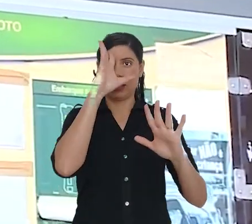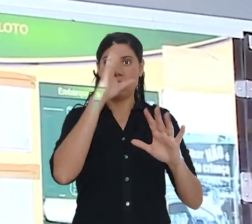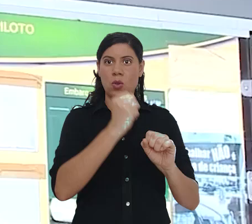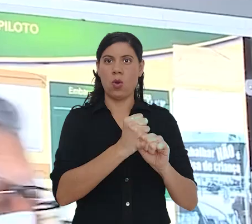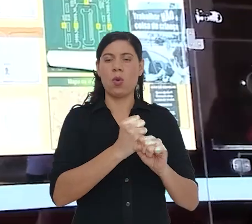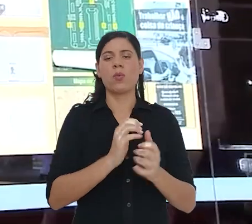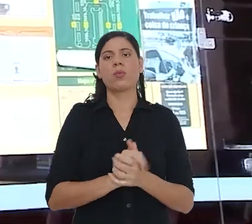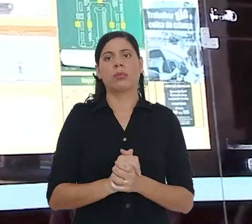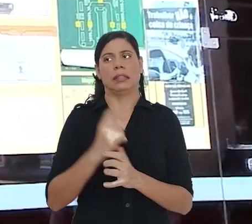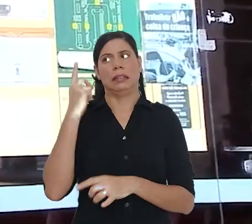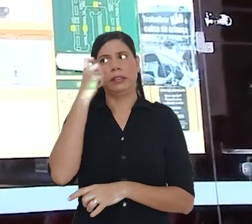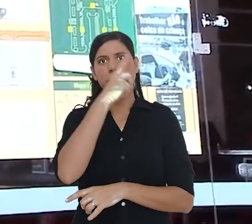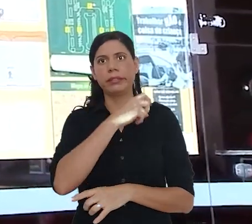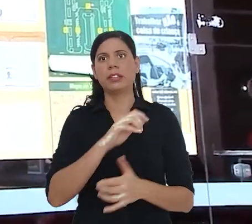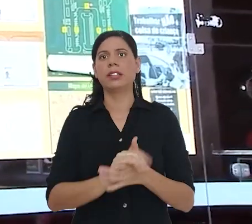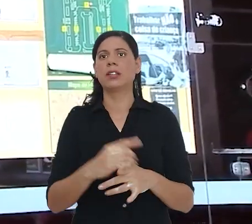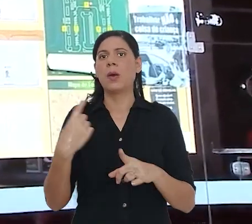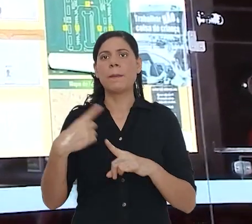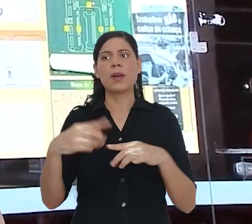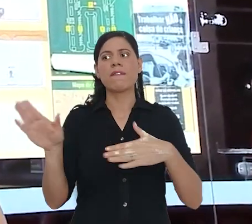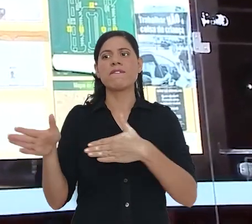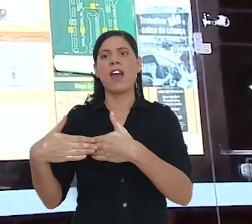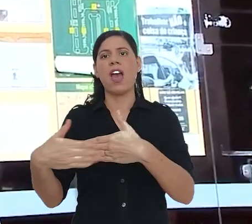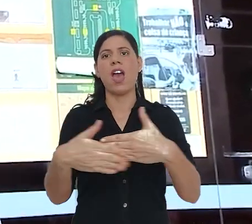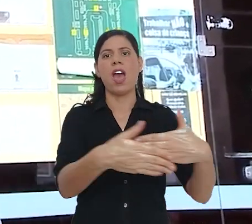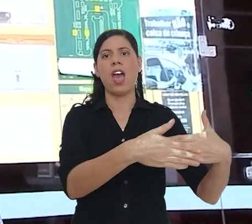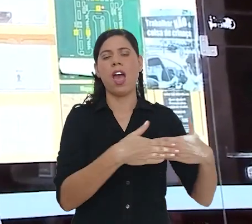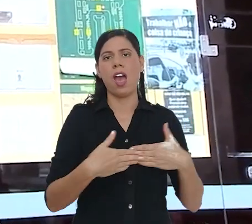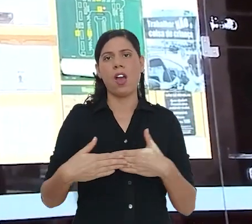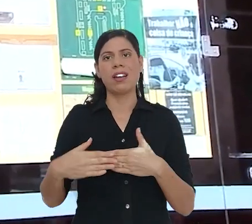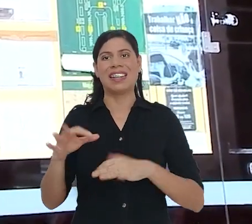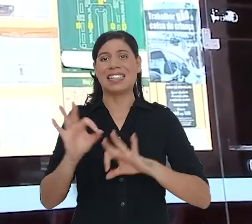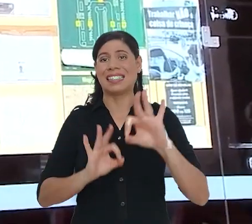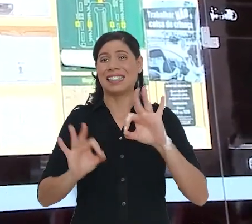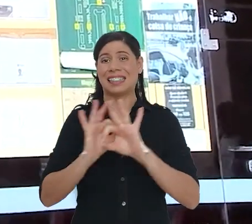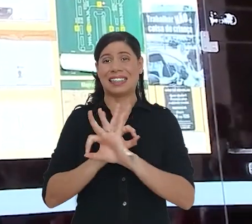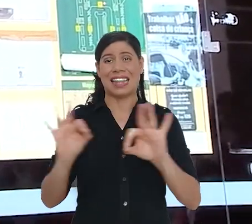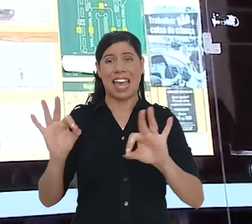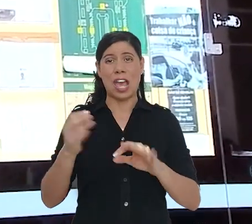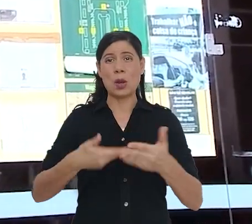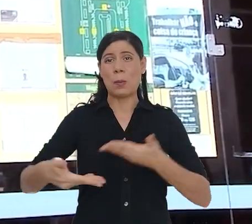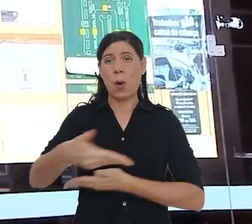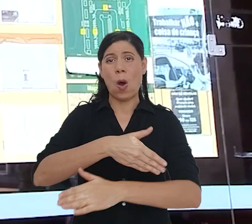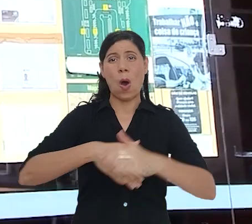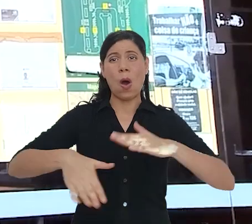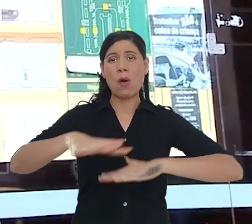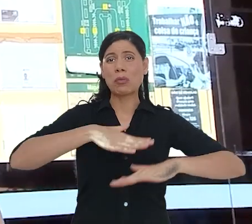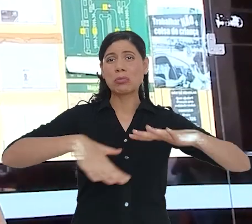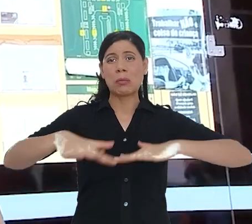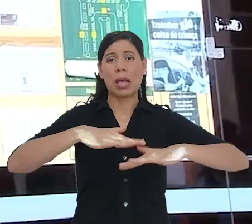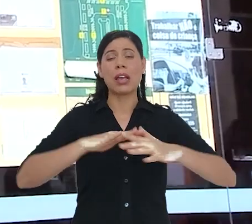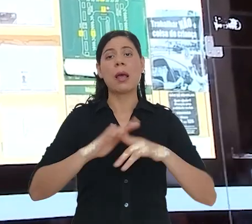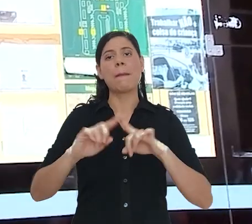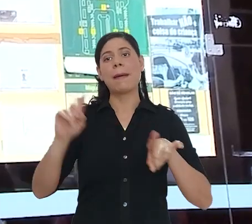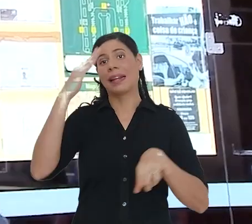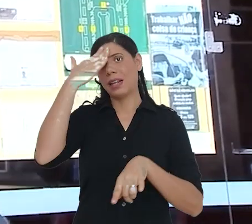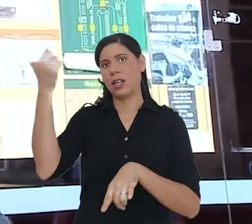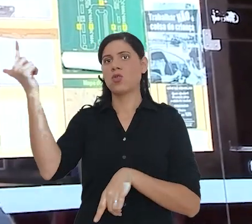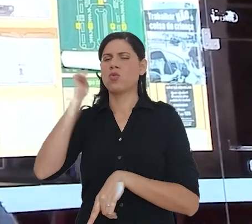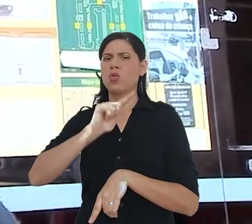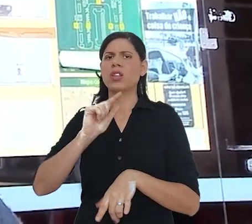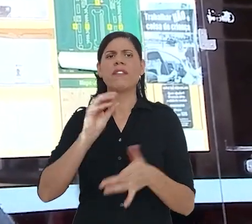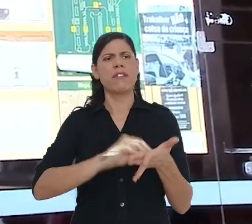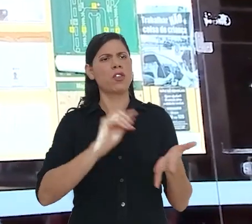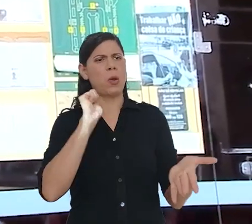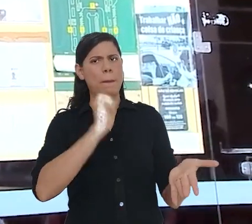alugado por ele. Tava um pouco difícil mesmo, porque tudo fechado, tava movimentando nada, mas graças a Deus deu certo. E você ficou